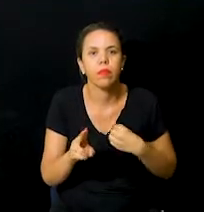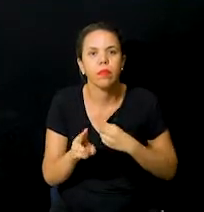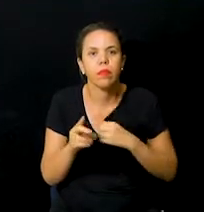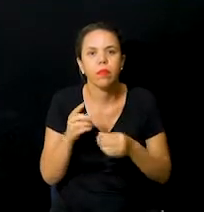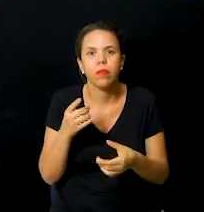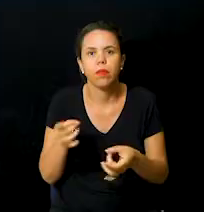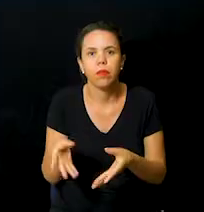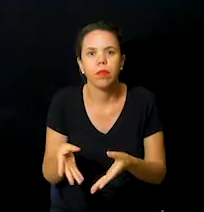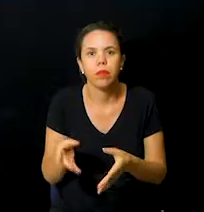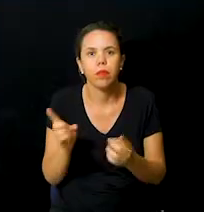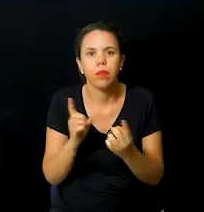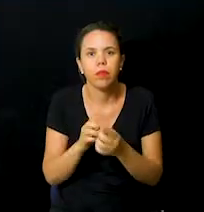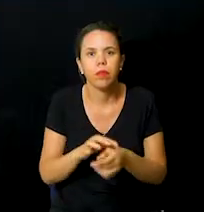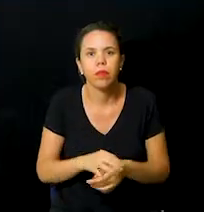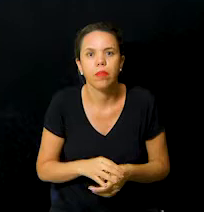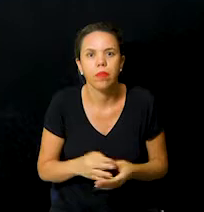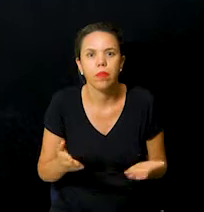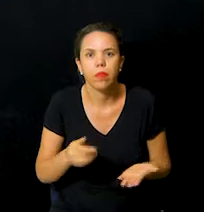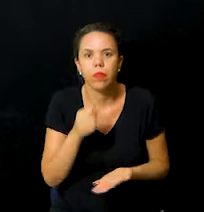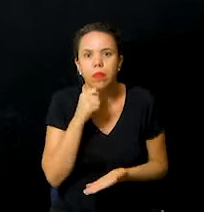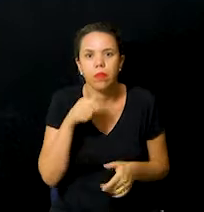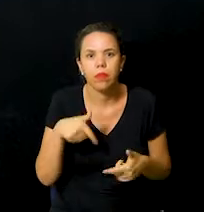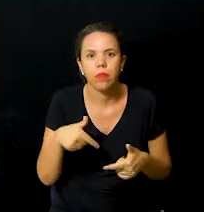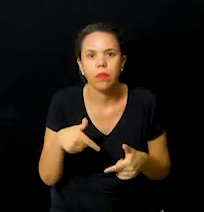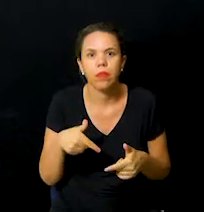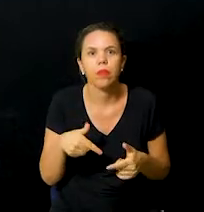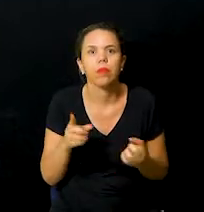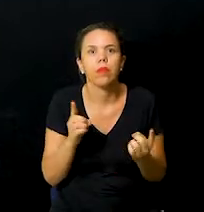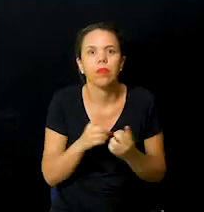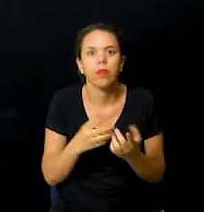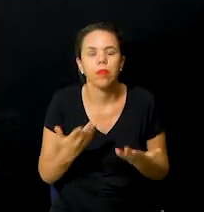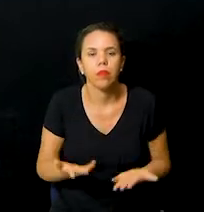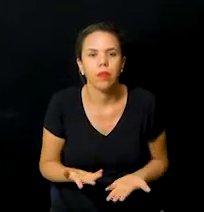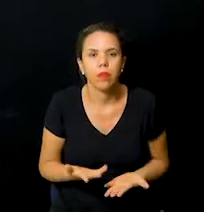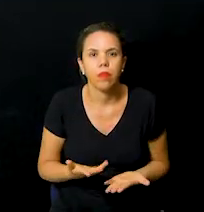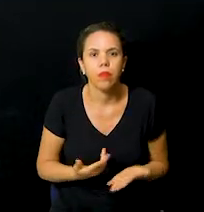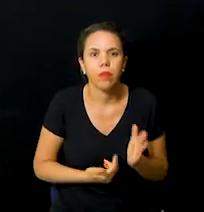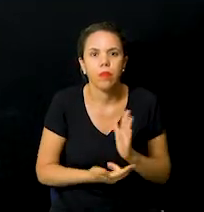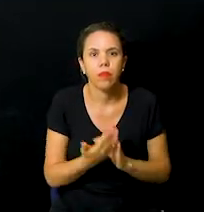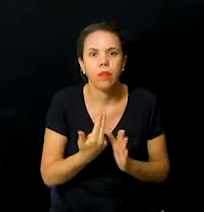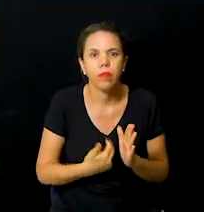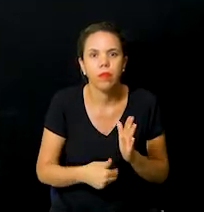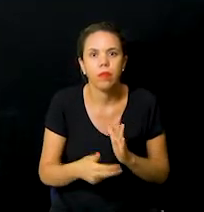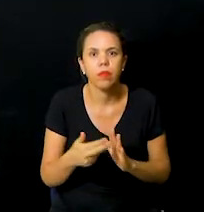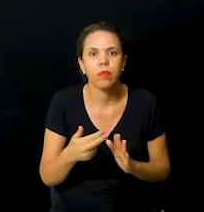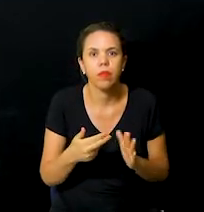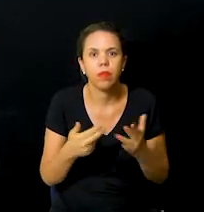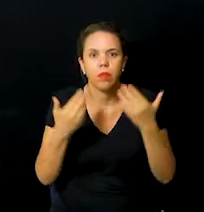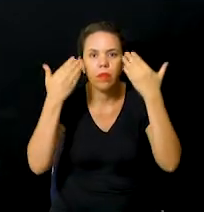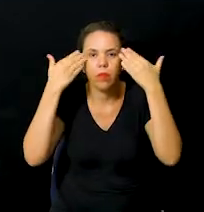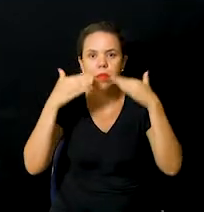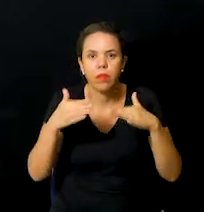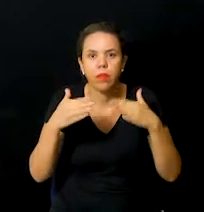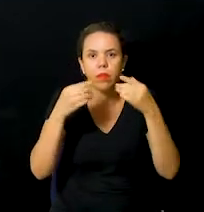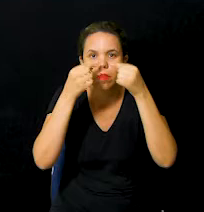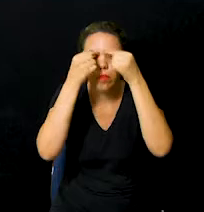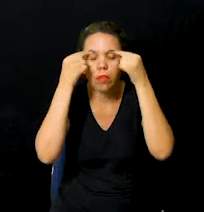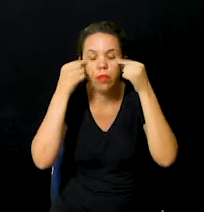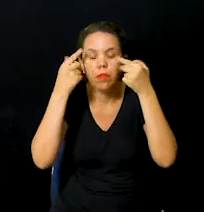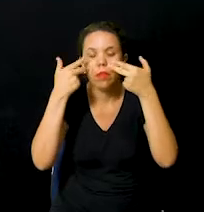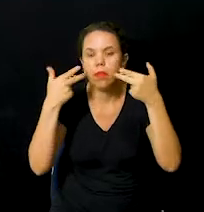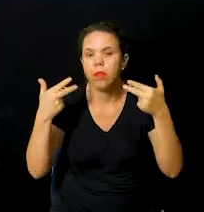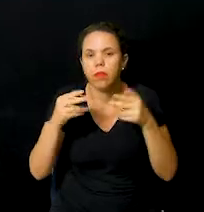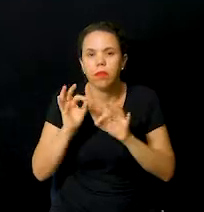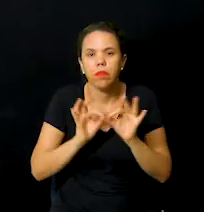o atendimento? Não, hoje eu ainda trabalho com um atendimento, não só de design, mas de depilação,